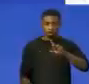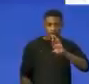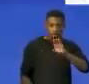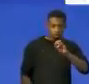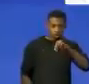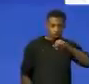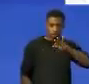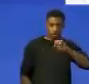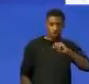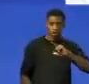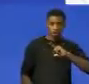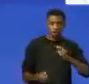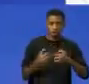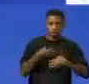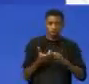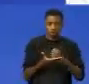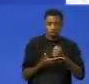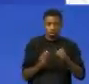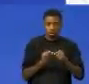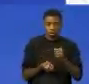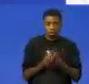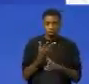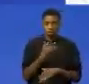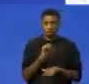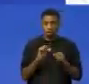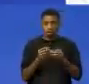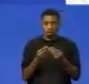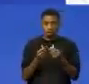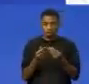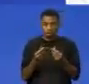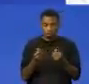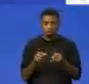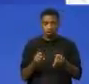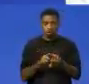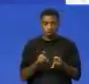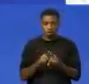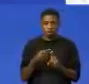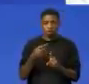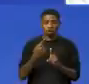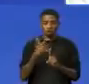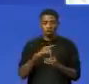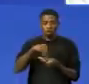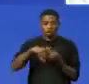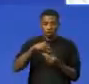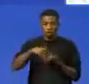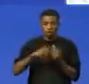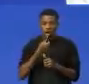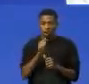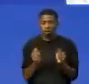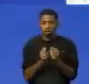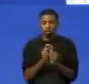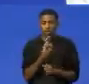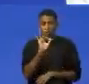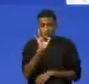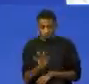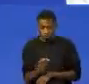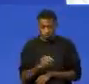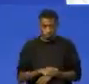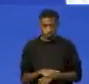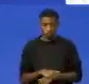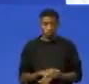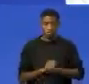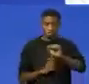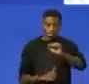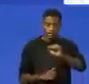sódio, que possui um caráter básico, gerando uma forma desprotonada, mais solúvel em água. Então, resposta,